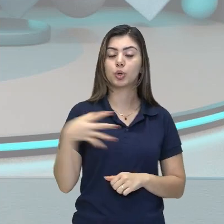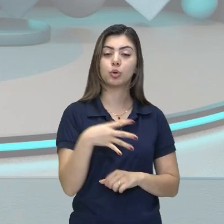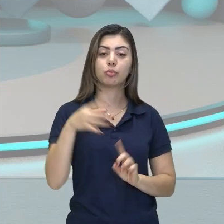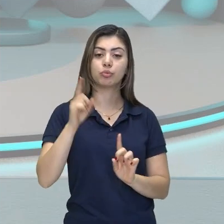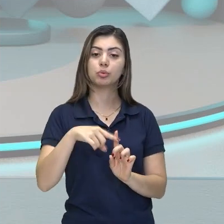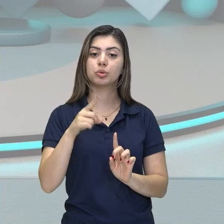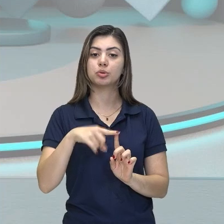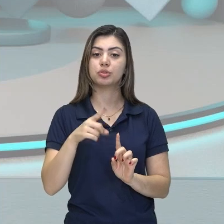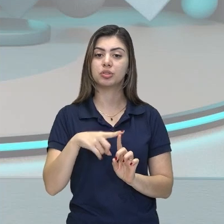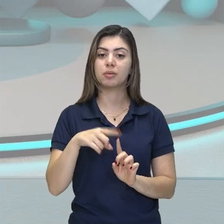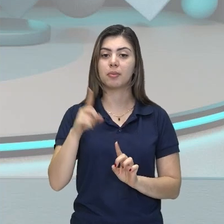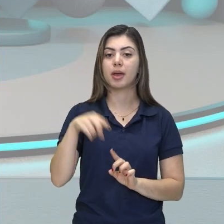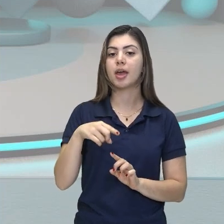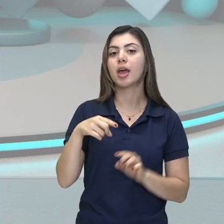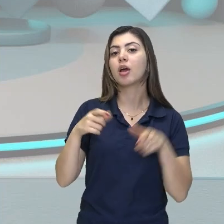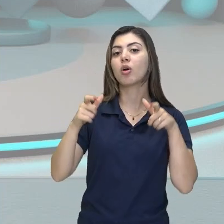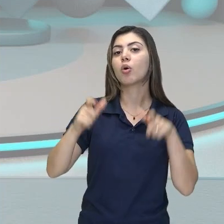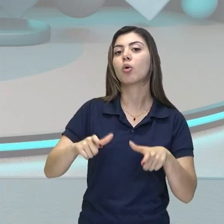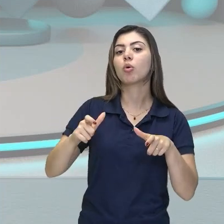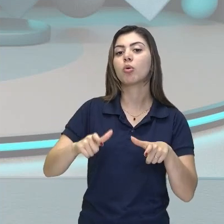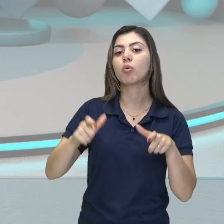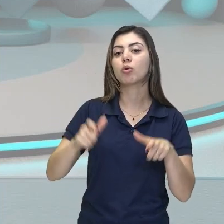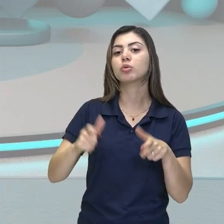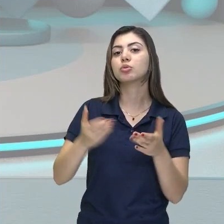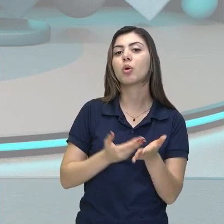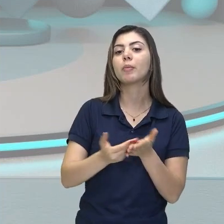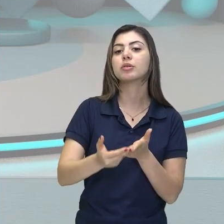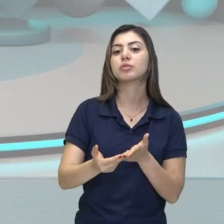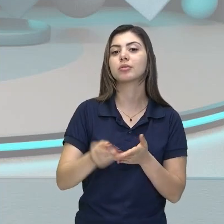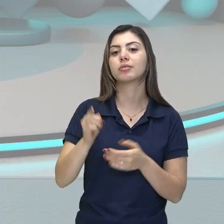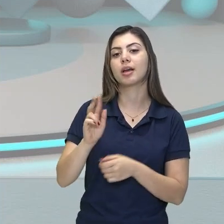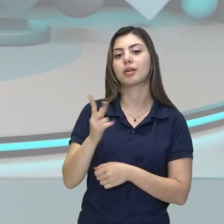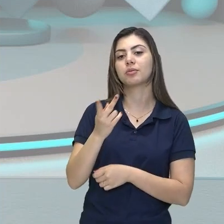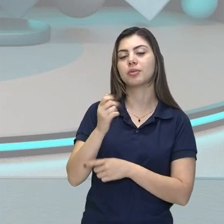conhecida hoje, originou-se aonde? No Havaí, na década de